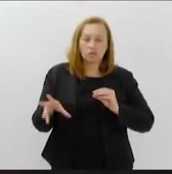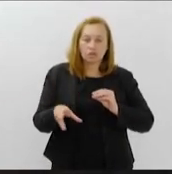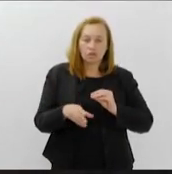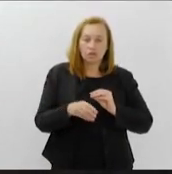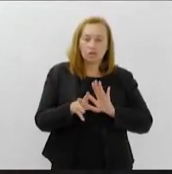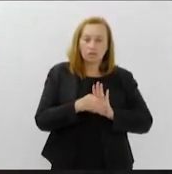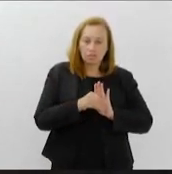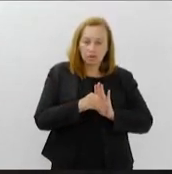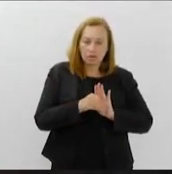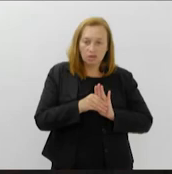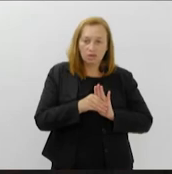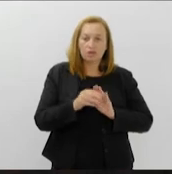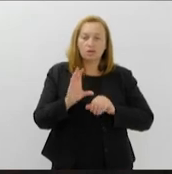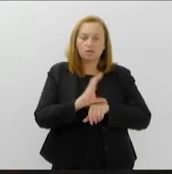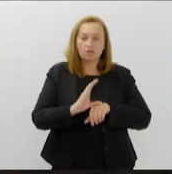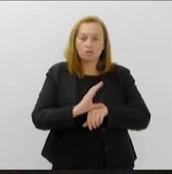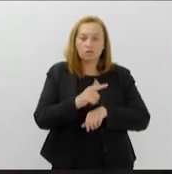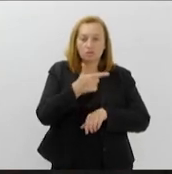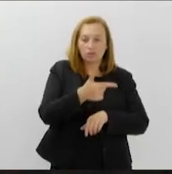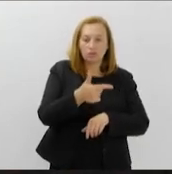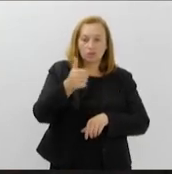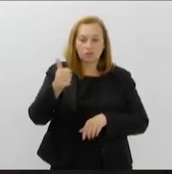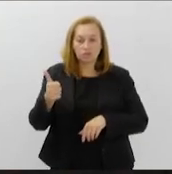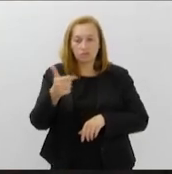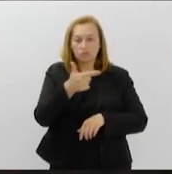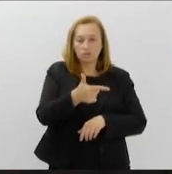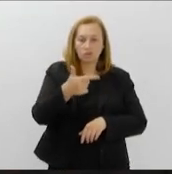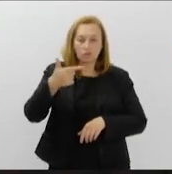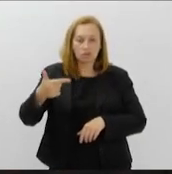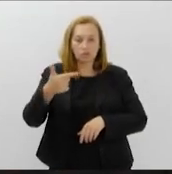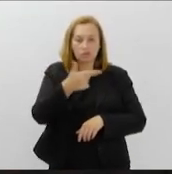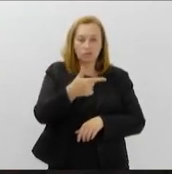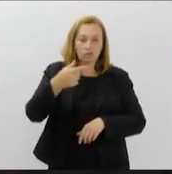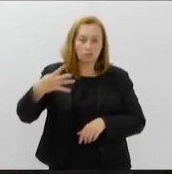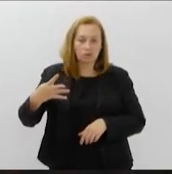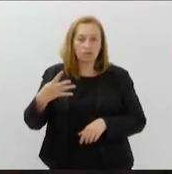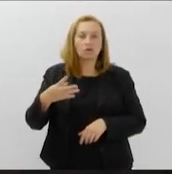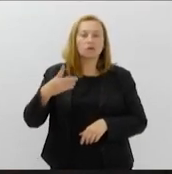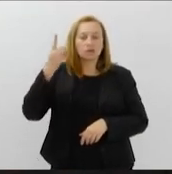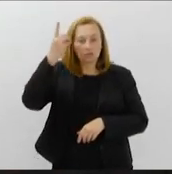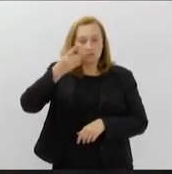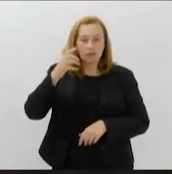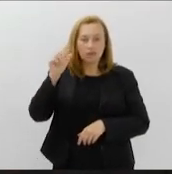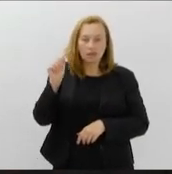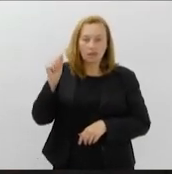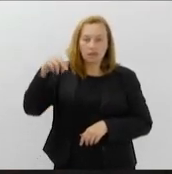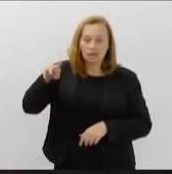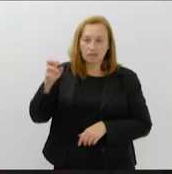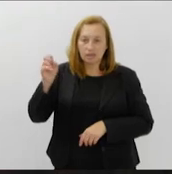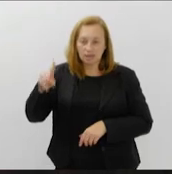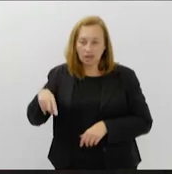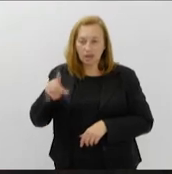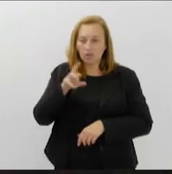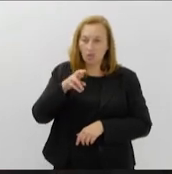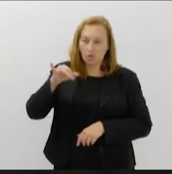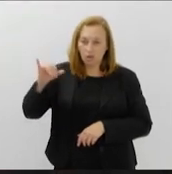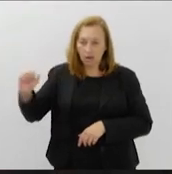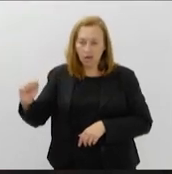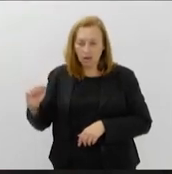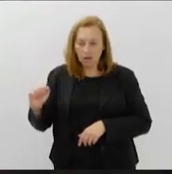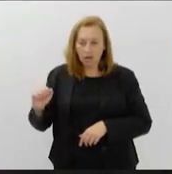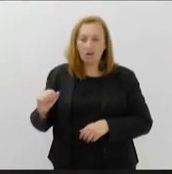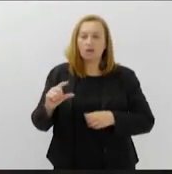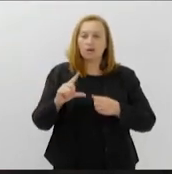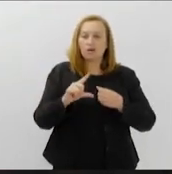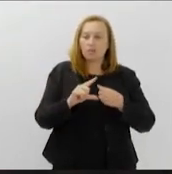constitucional 21 de 2024, de autoria do deputado André Correia, que fica revogado o parágrafo 5º do